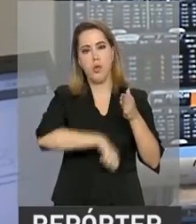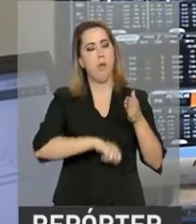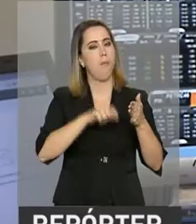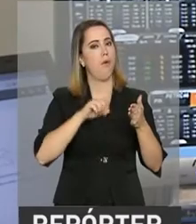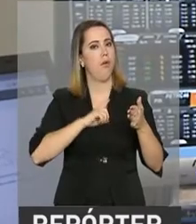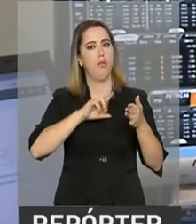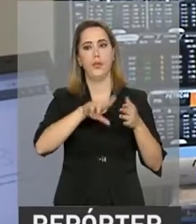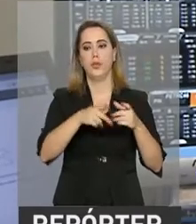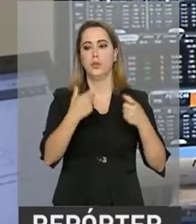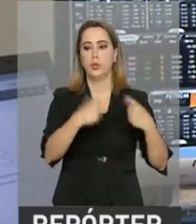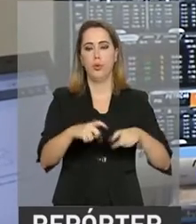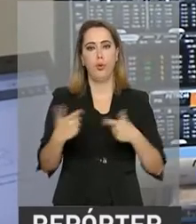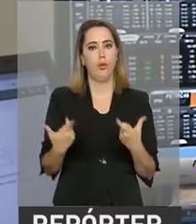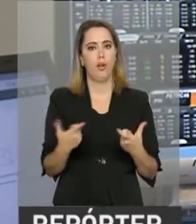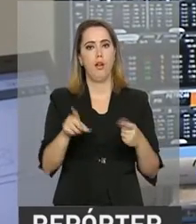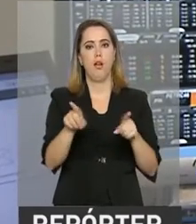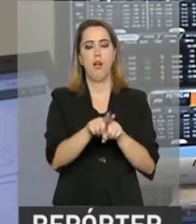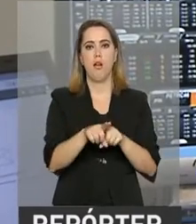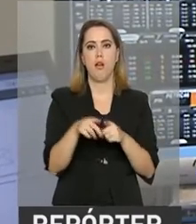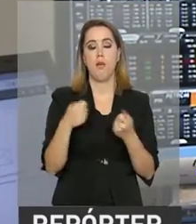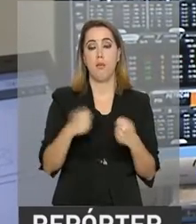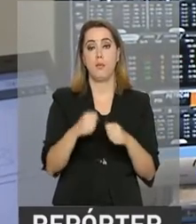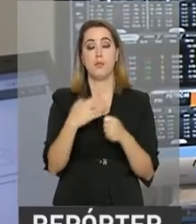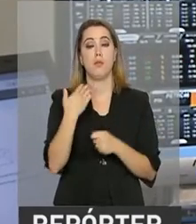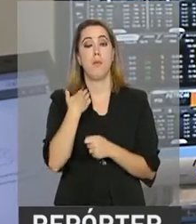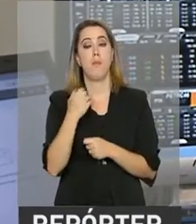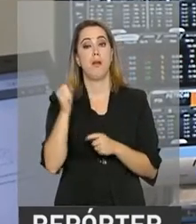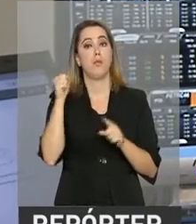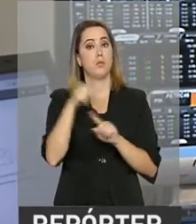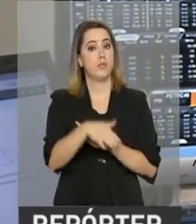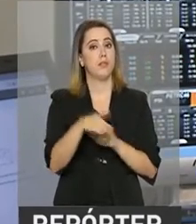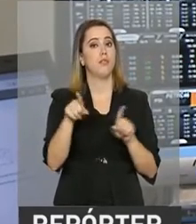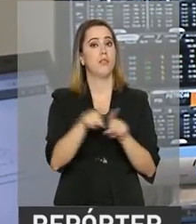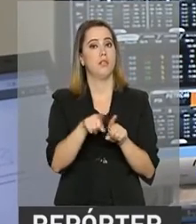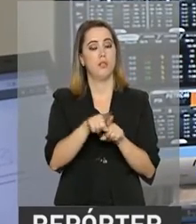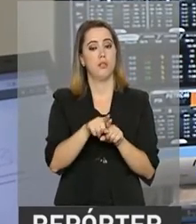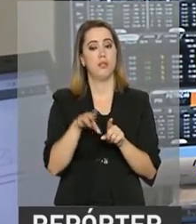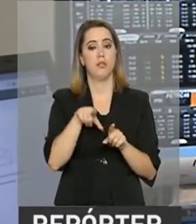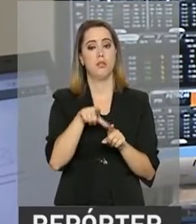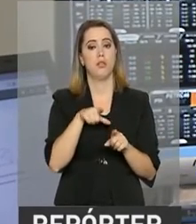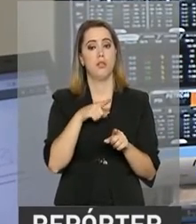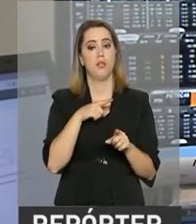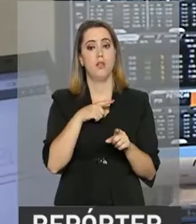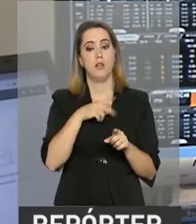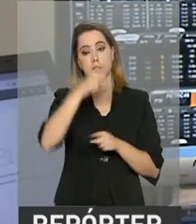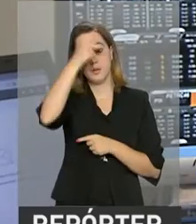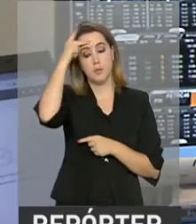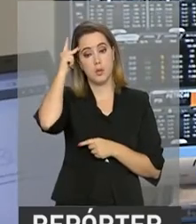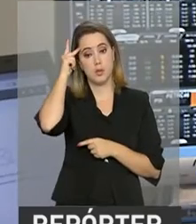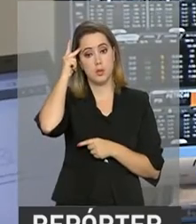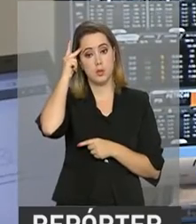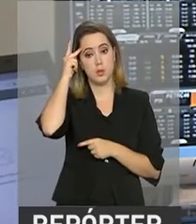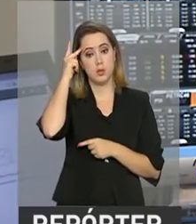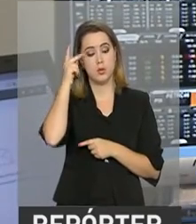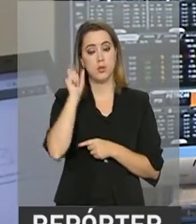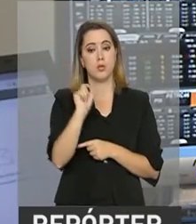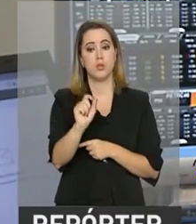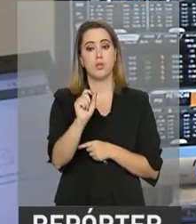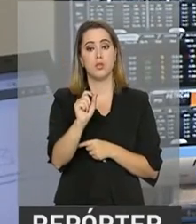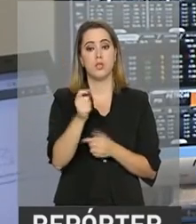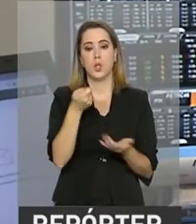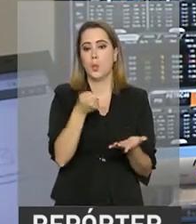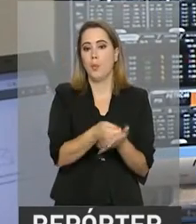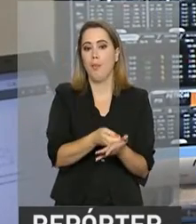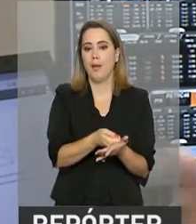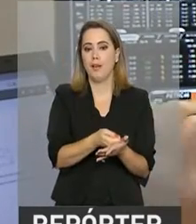com depósito compulsório e tem que recolher ao banco central vai cobrar nos pés a inadimplência mutuário não